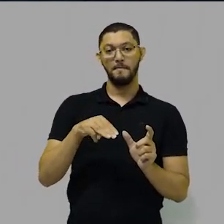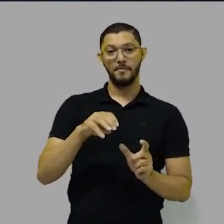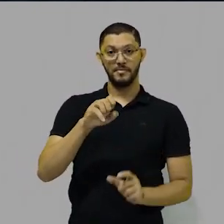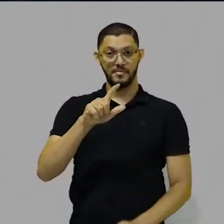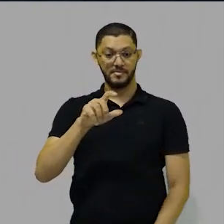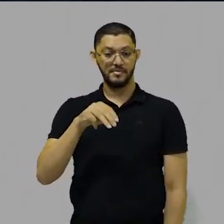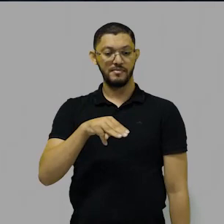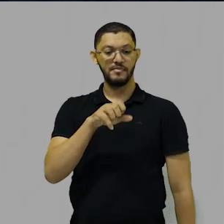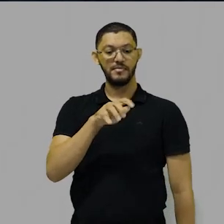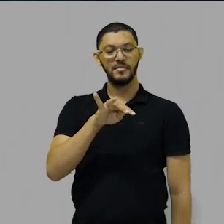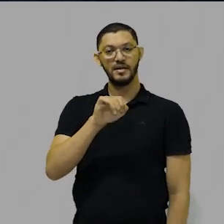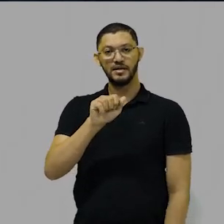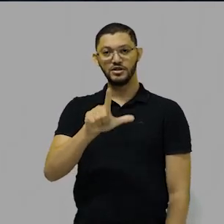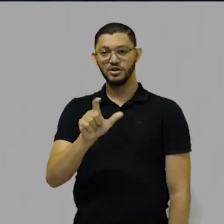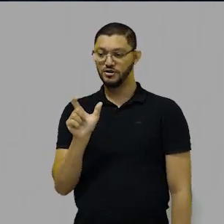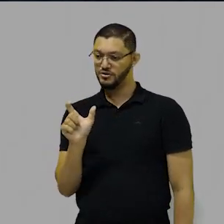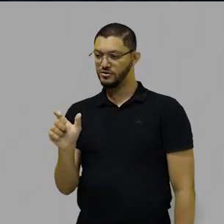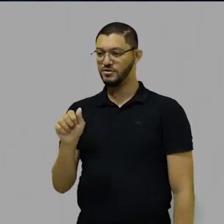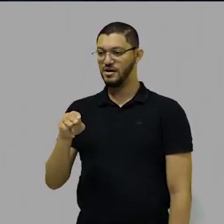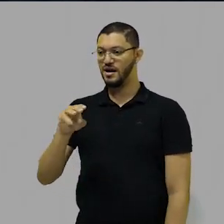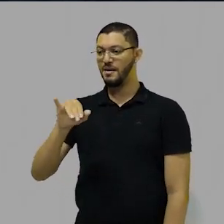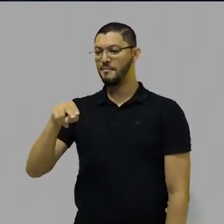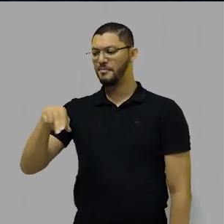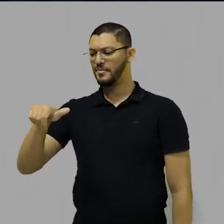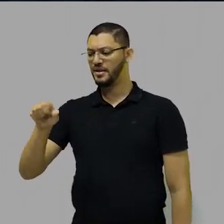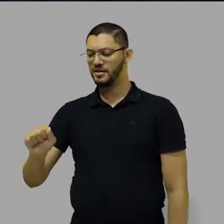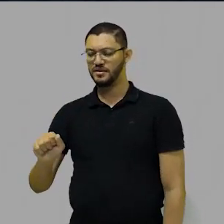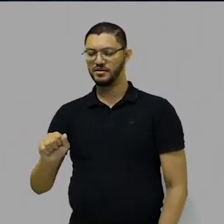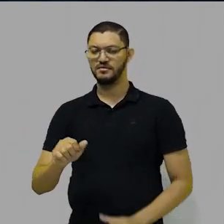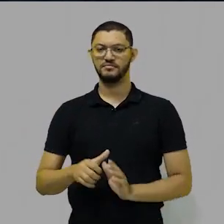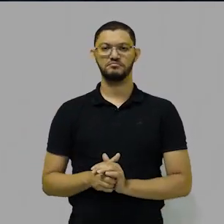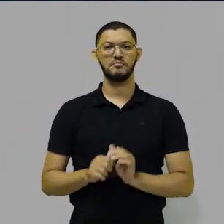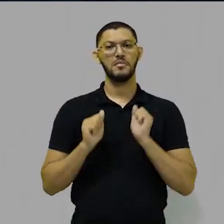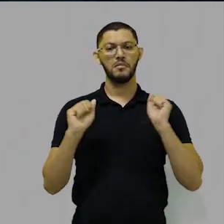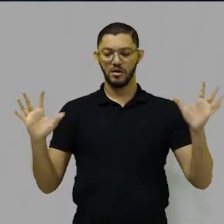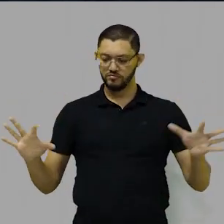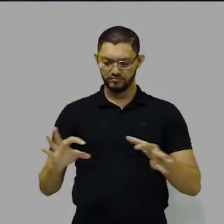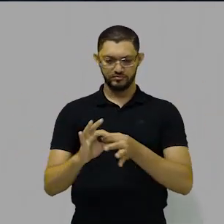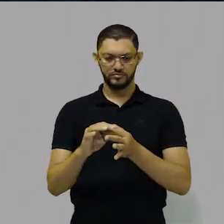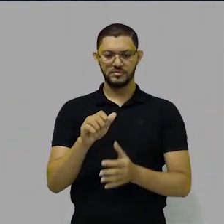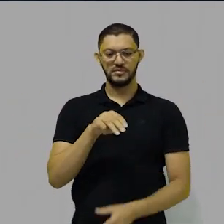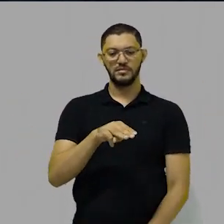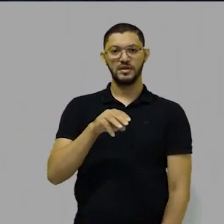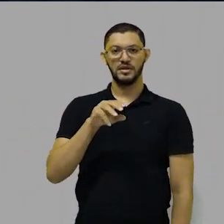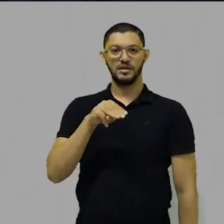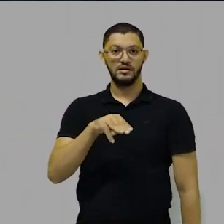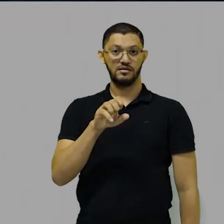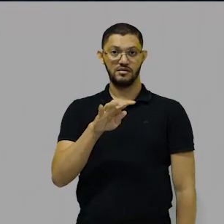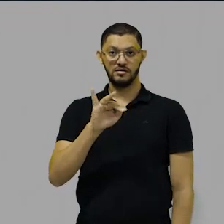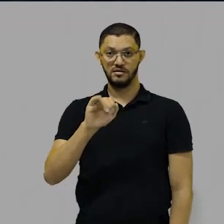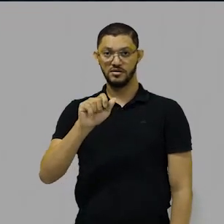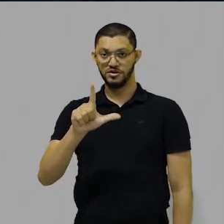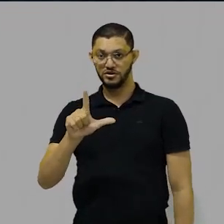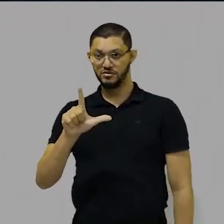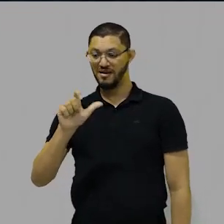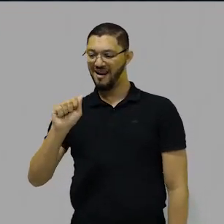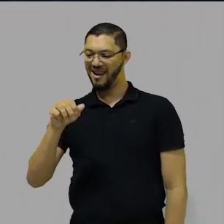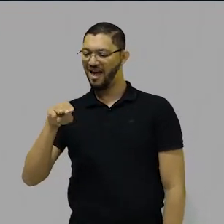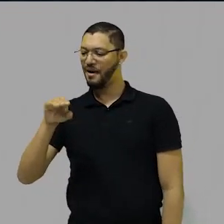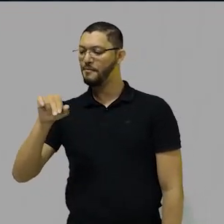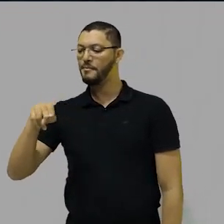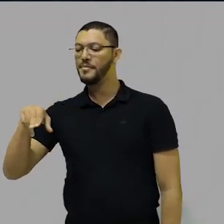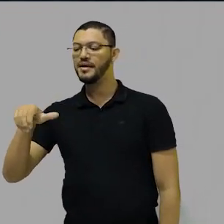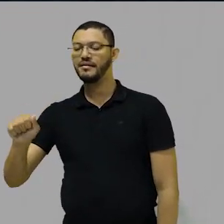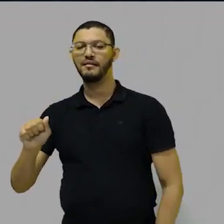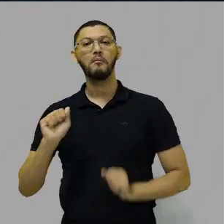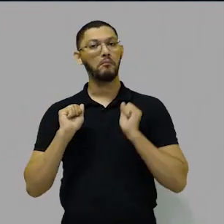ou metilamina. Você pode falar assim, metilamina, ou pode juntar metilamina. Tanto faz,